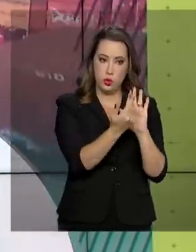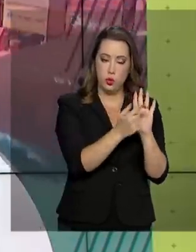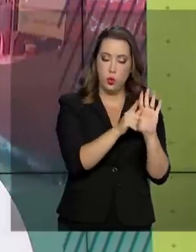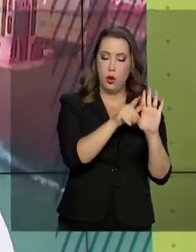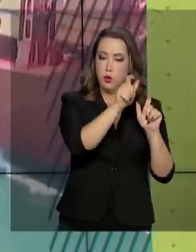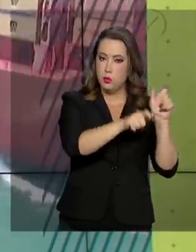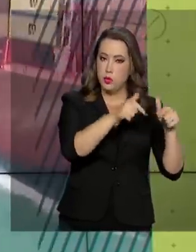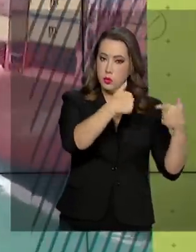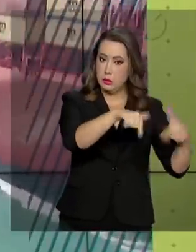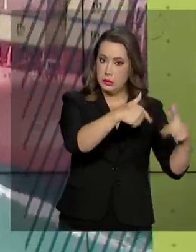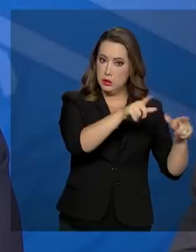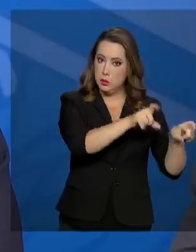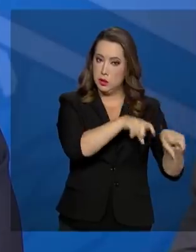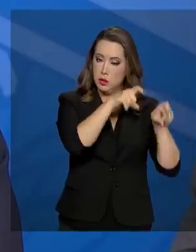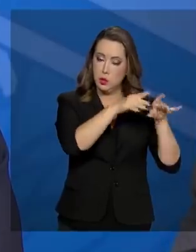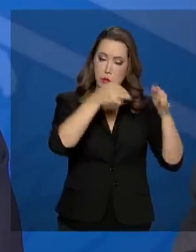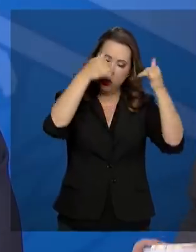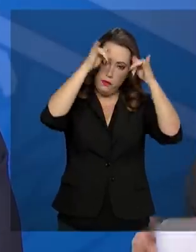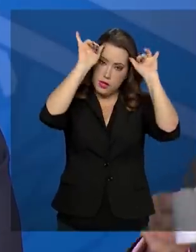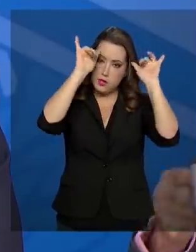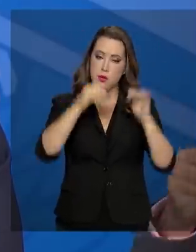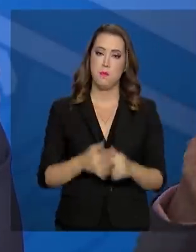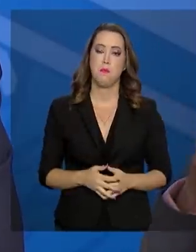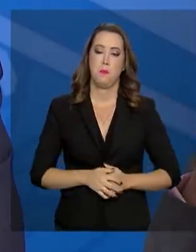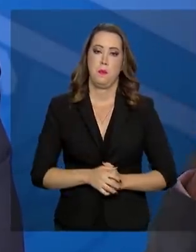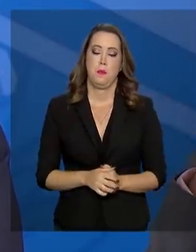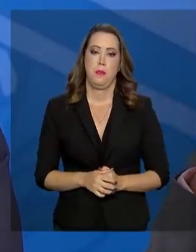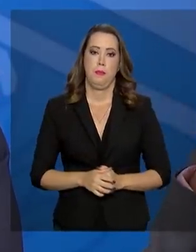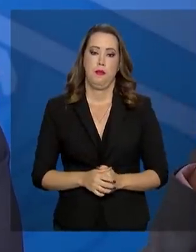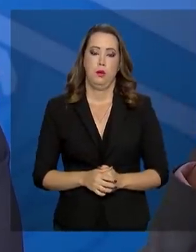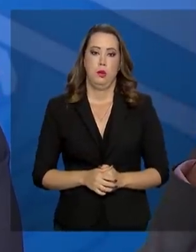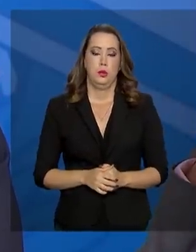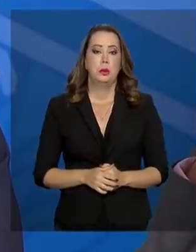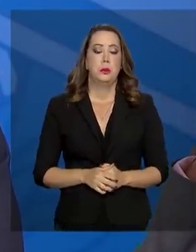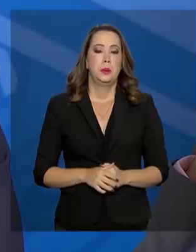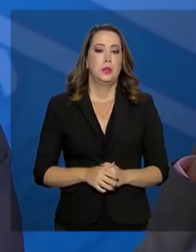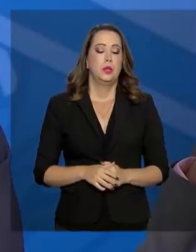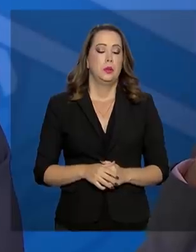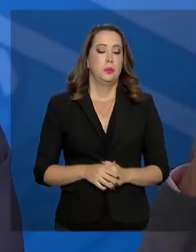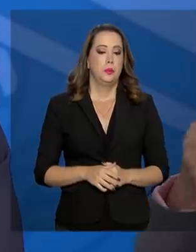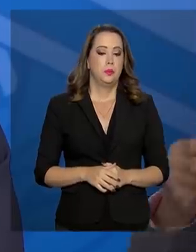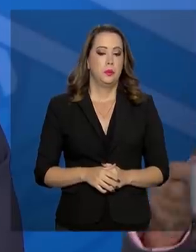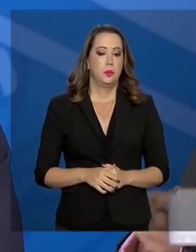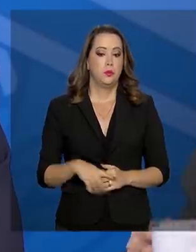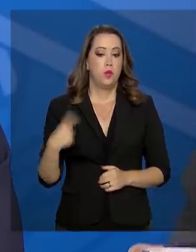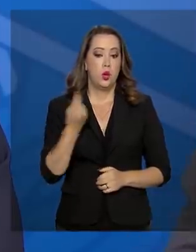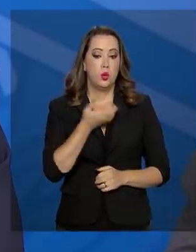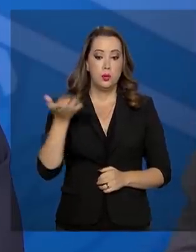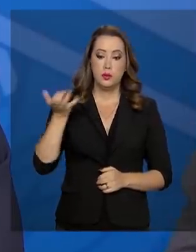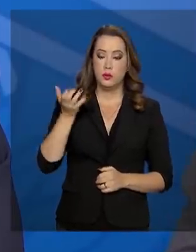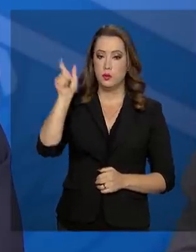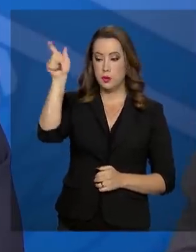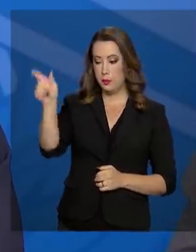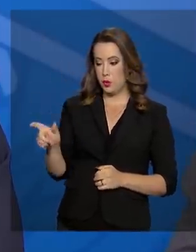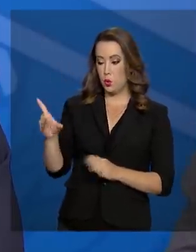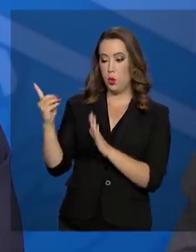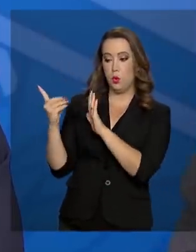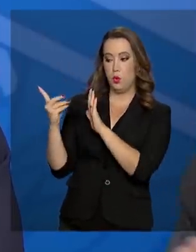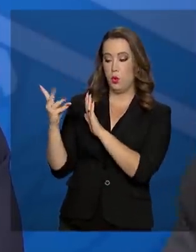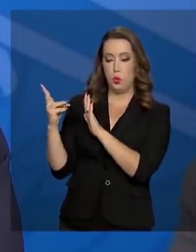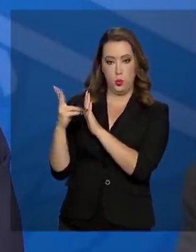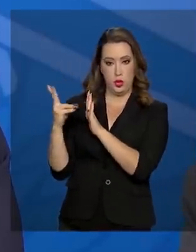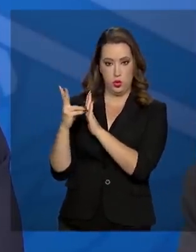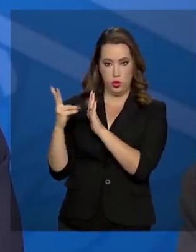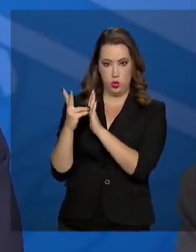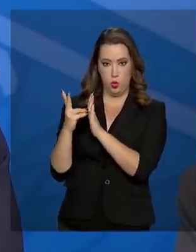fazendeiros e o que nós queremos se os seus concordar e obviamente é que o índio passa a ter o mesmo direito